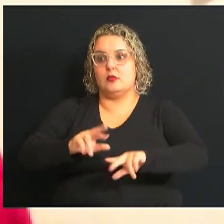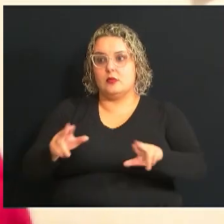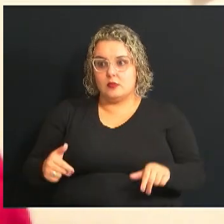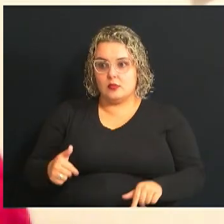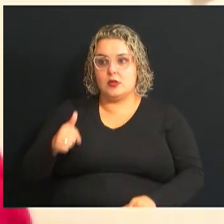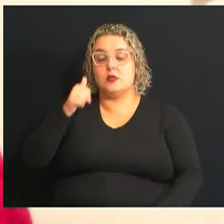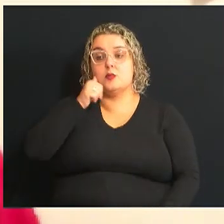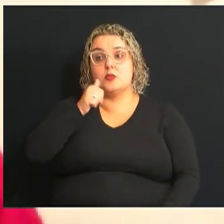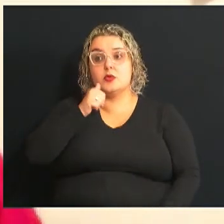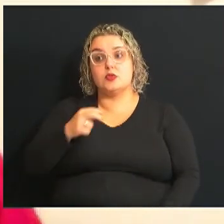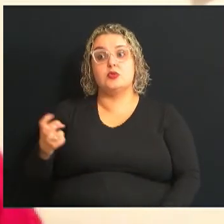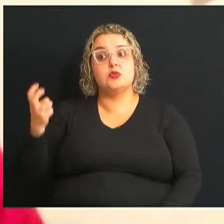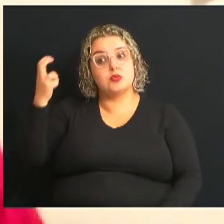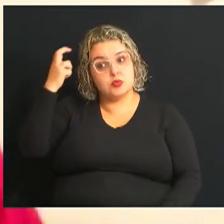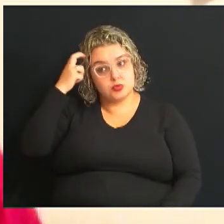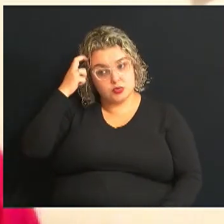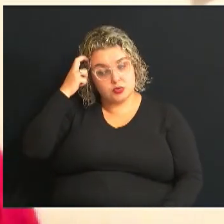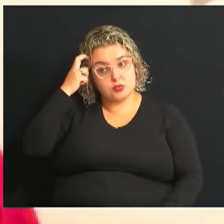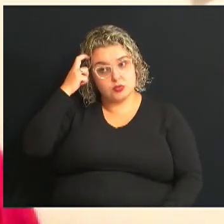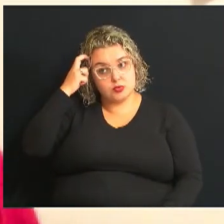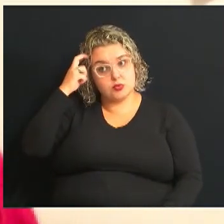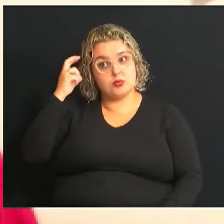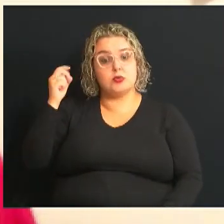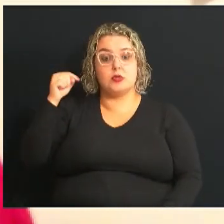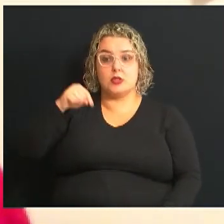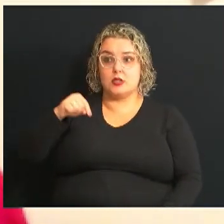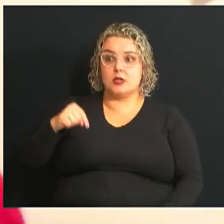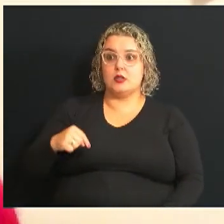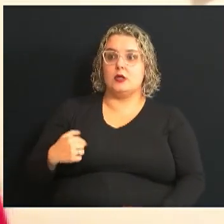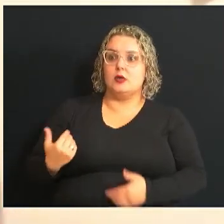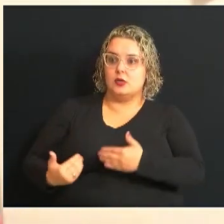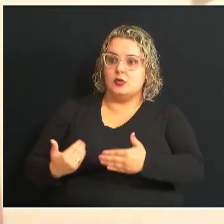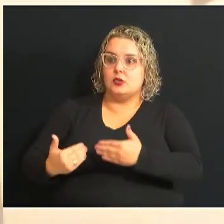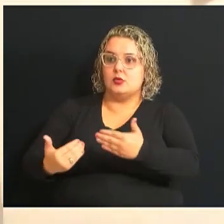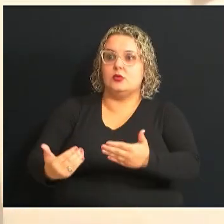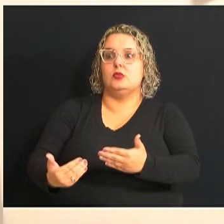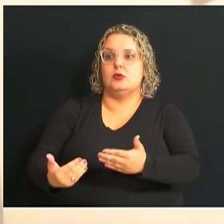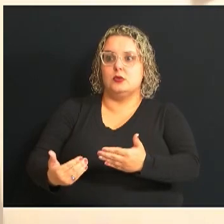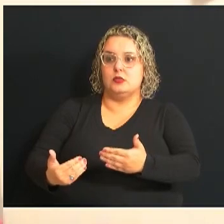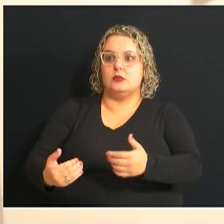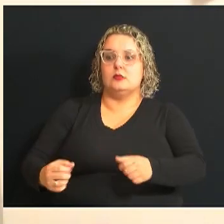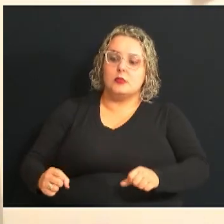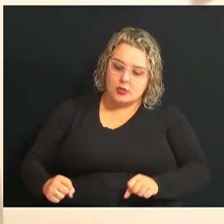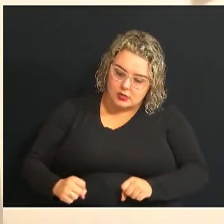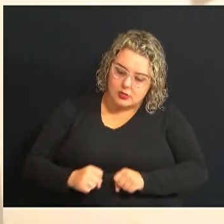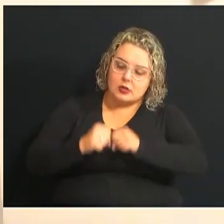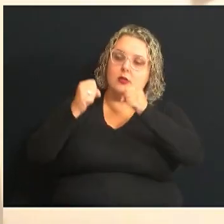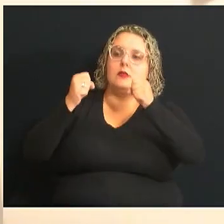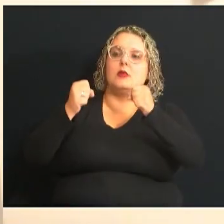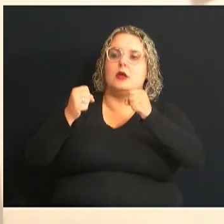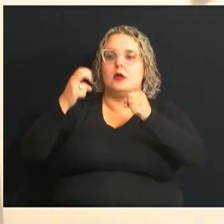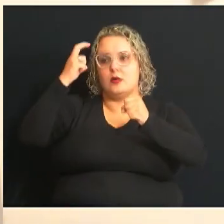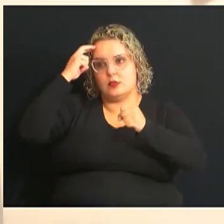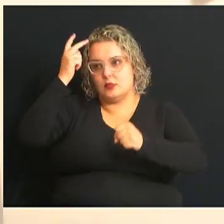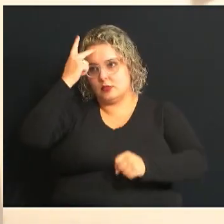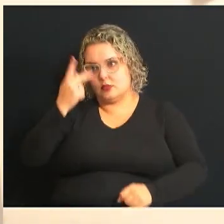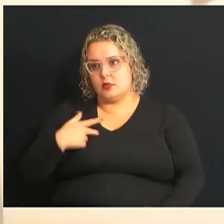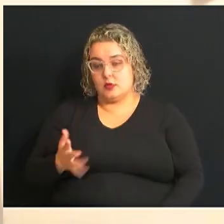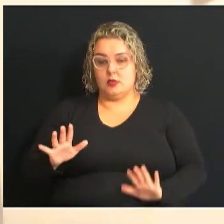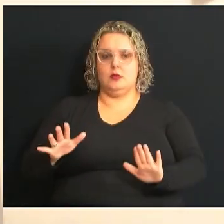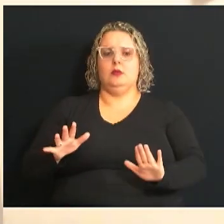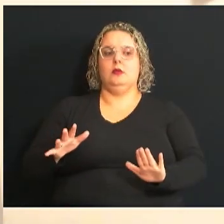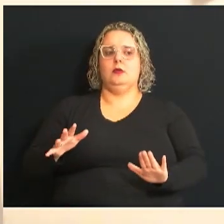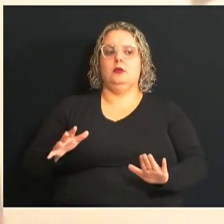culturas que aqui elas passam por um processo de desconstrução também para falar, opa, peraí, deixa eu achar minha voz